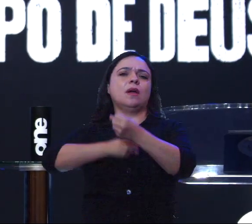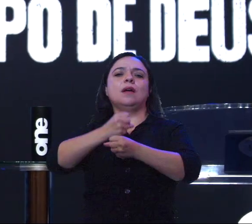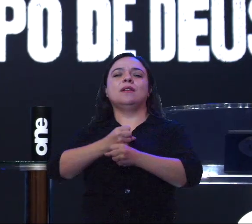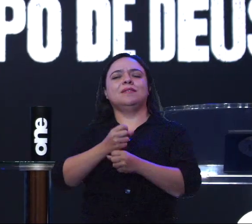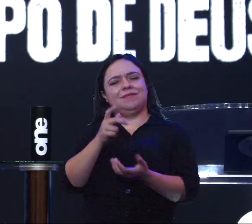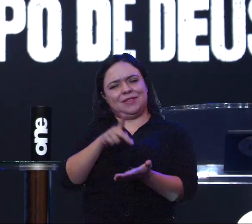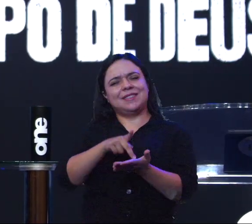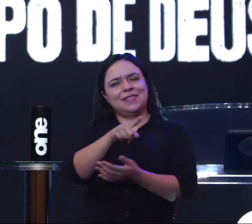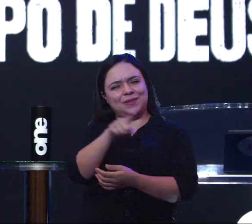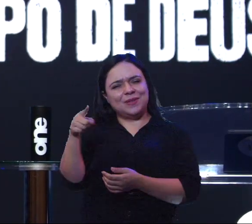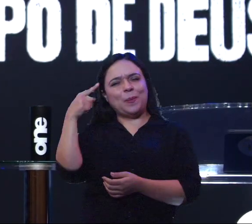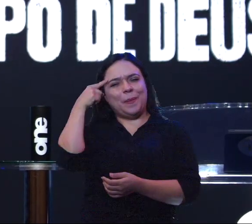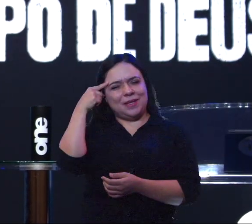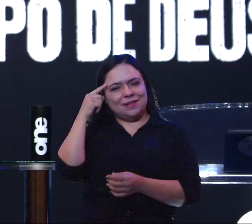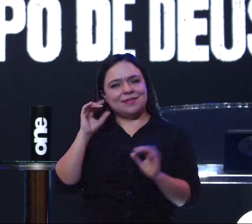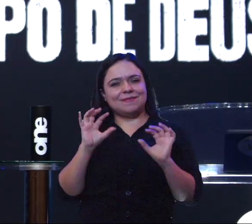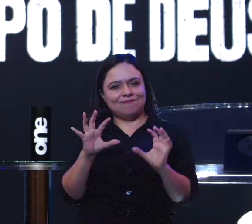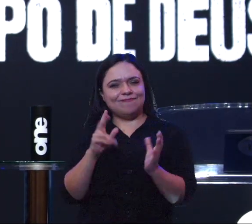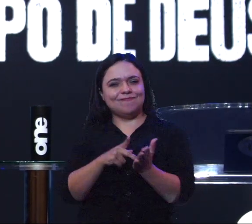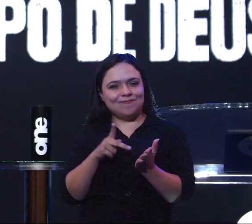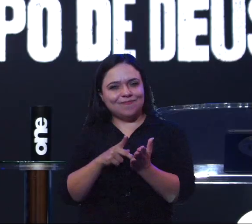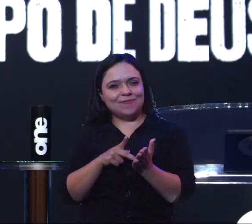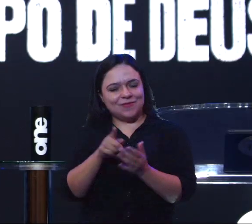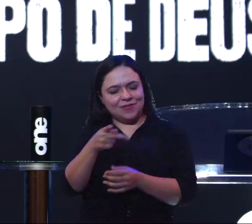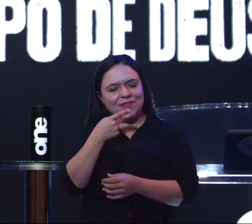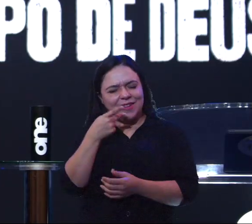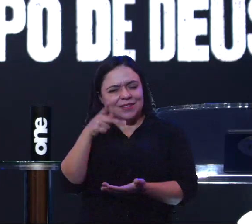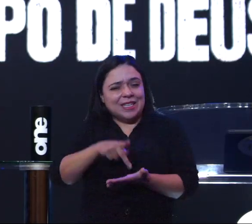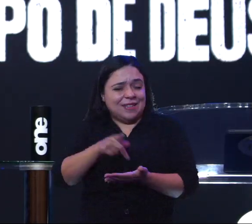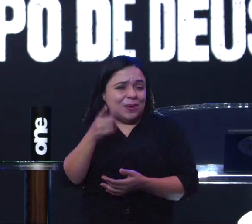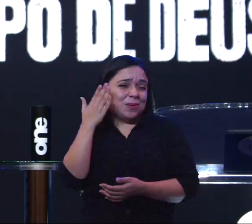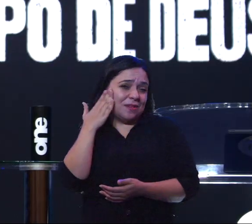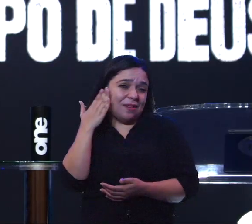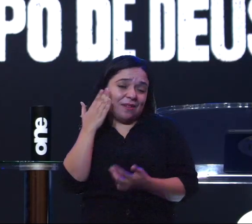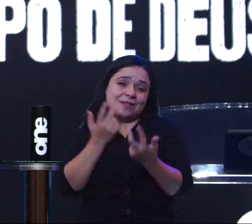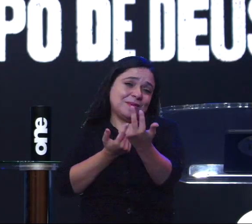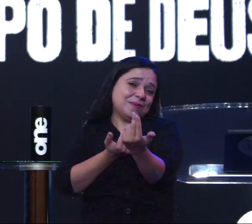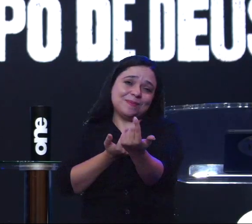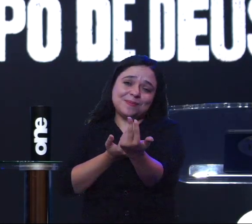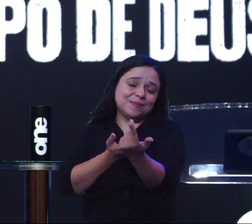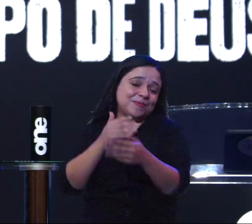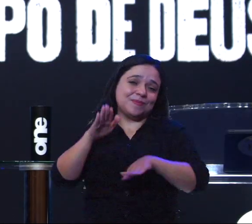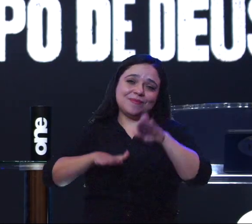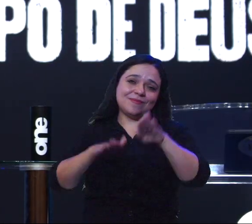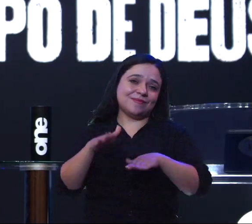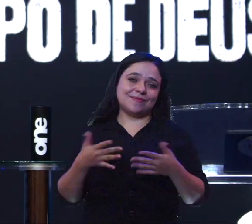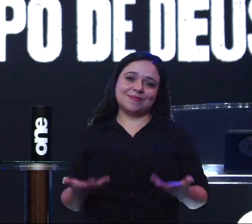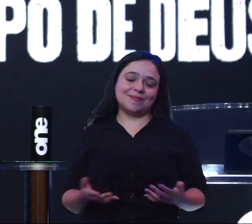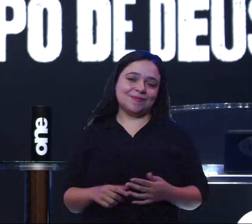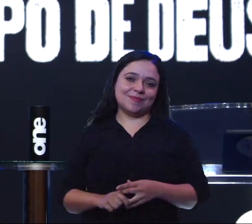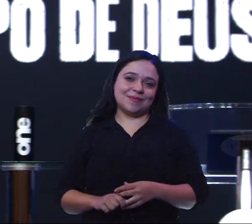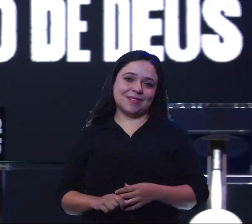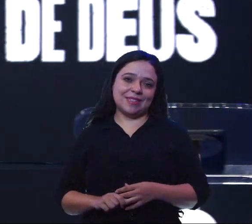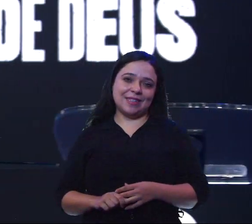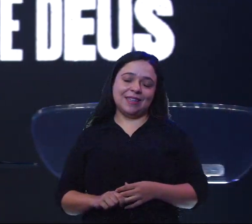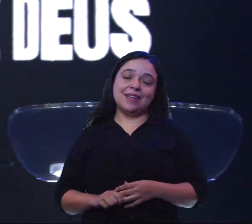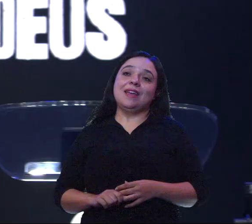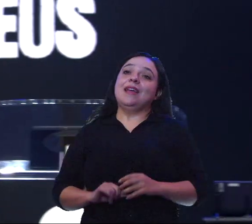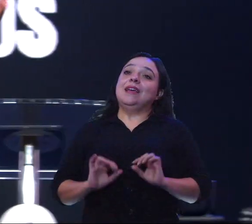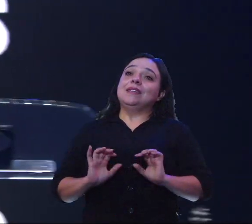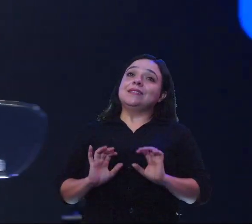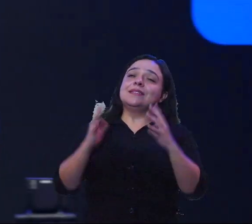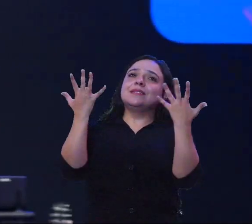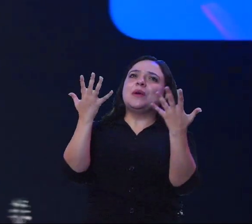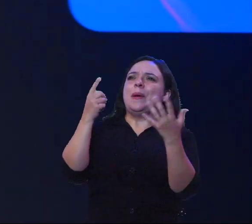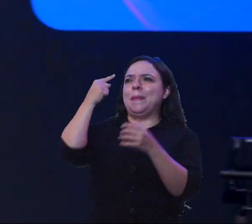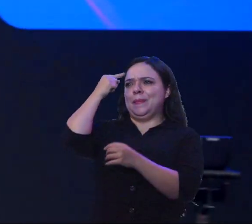assim, fala a verdade, vai pecador miserável. Fala a verdade. Você pensa assim, eu sei, eu também. Penso assim às vezes. E aí, aquilo que